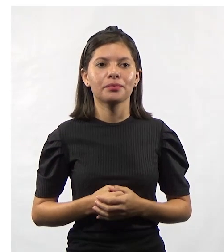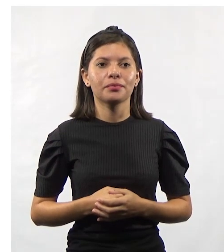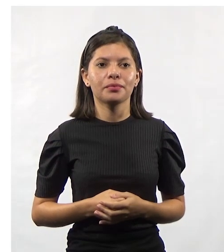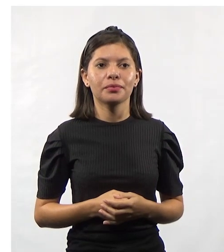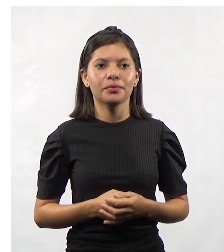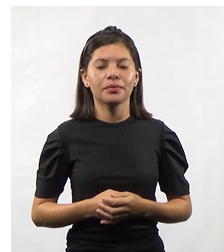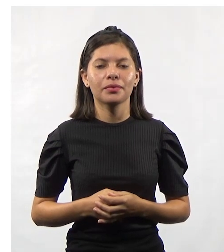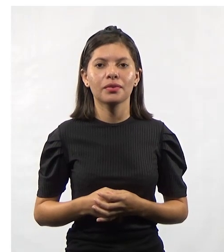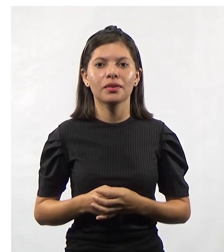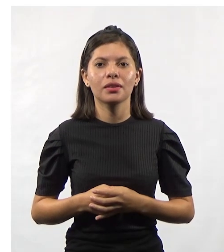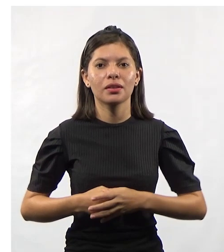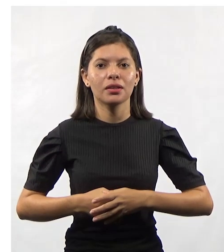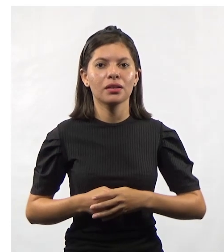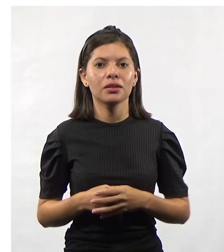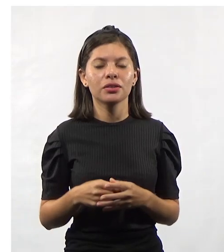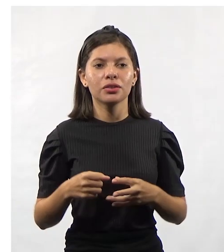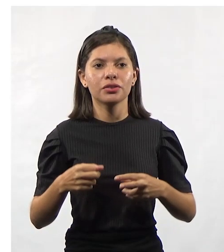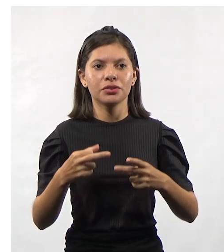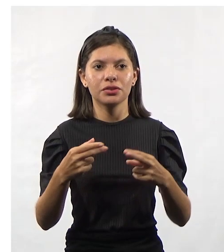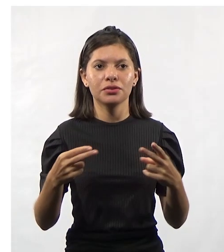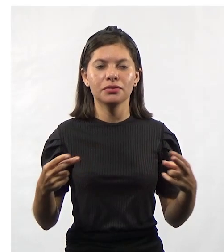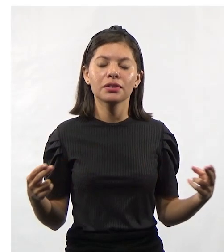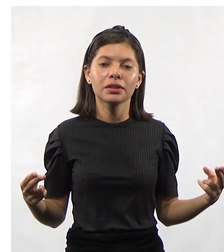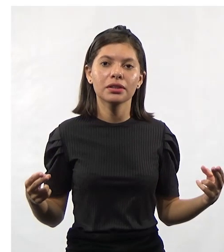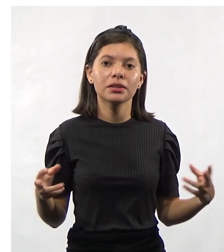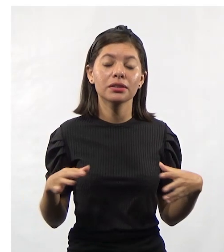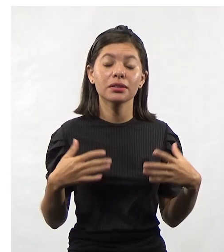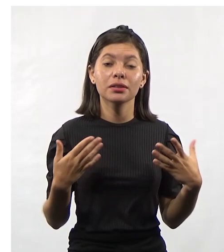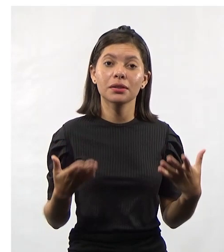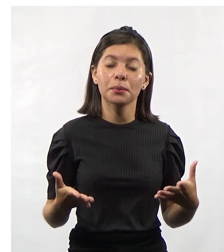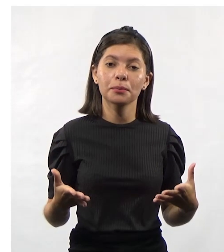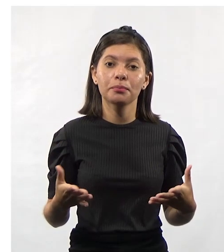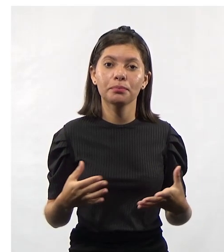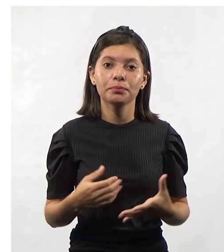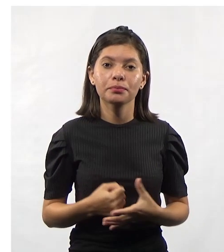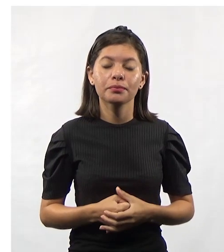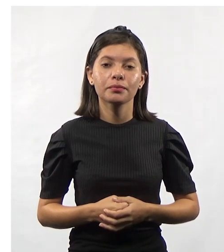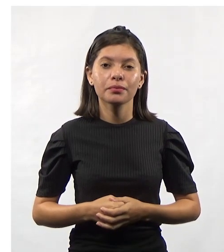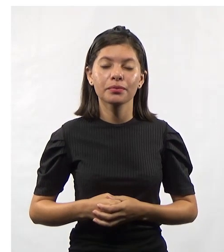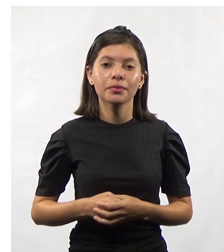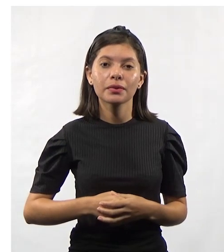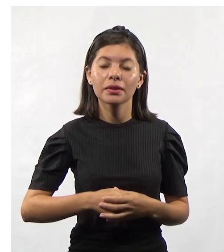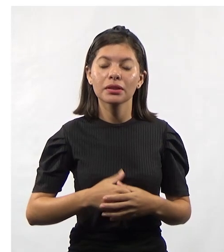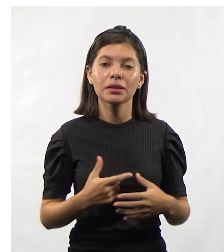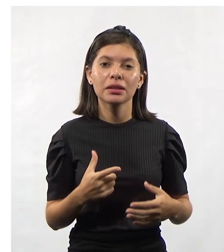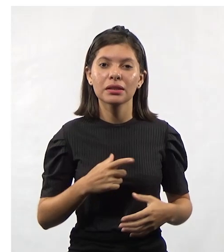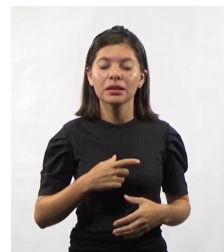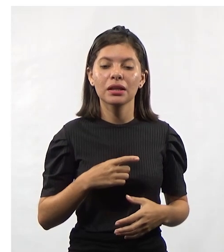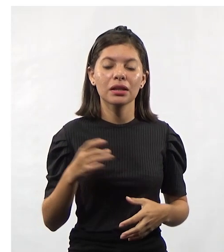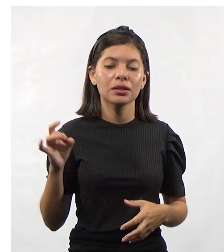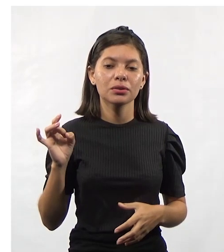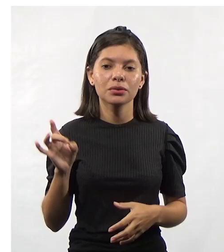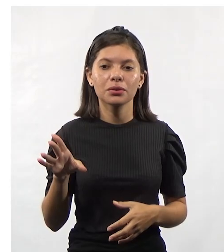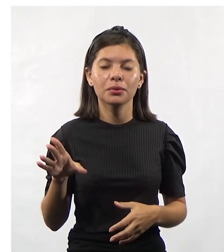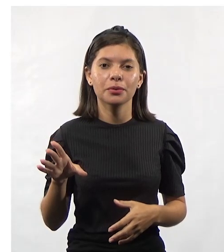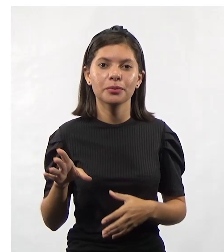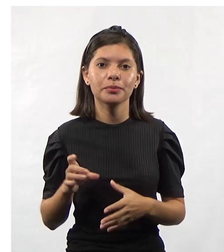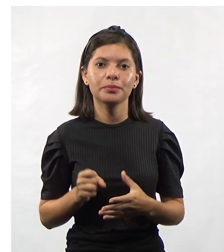de adolescentes em circulação em seu interior. Então, não existe apenas